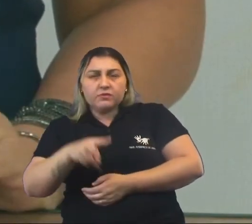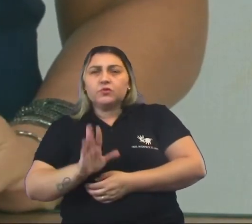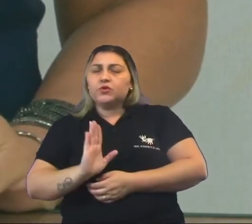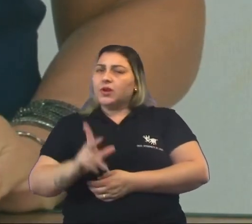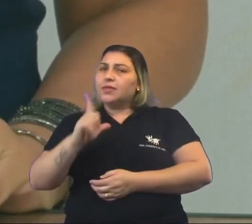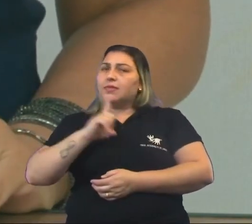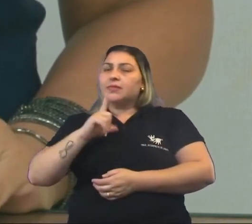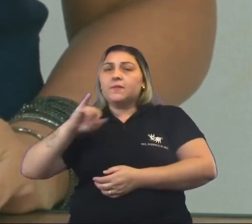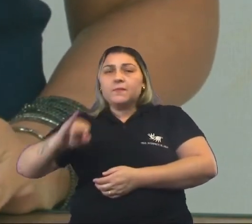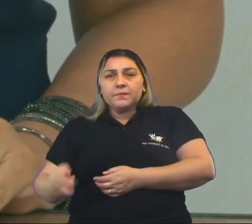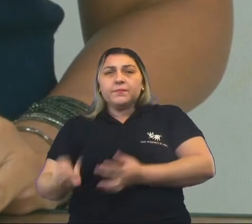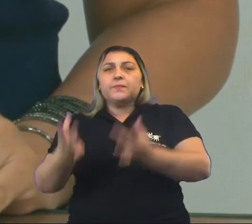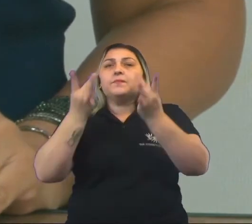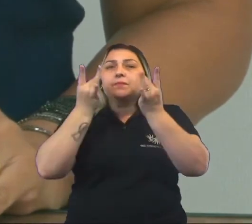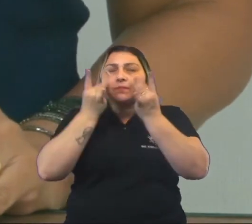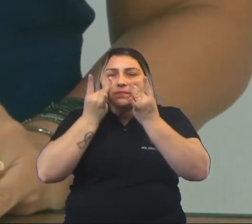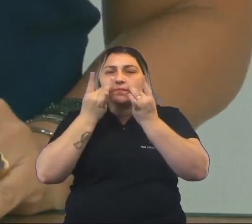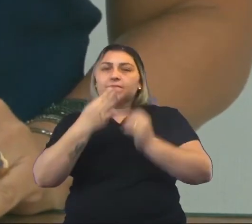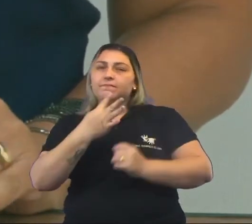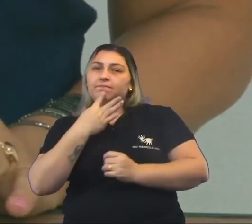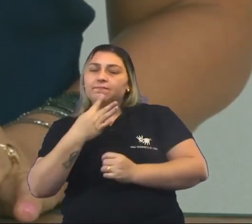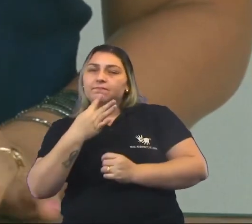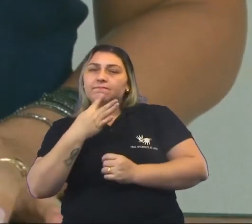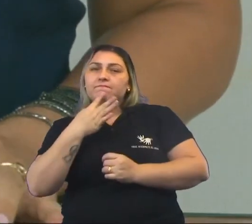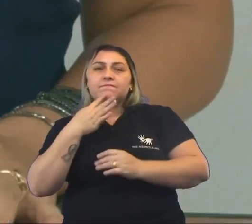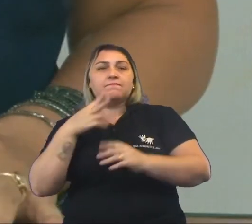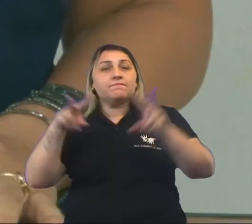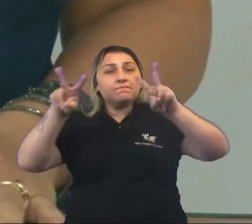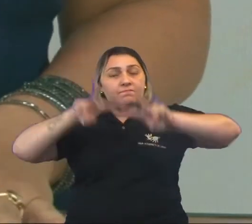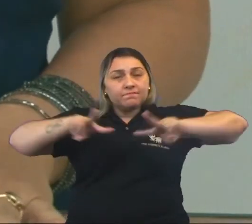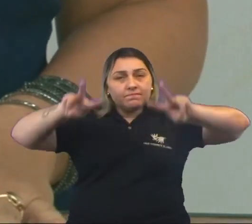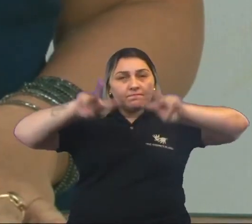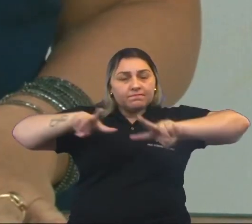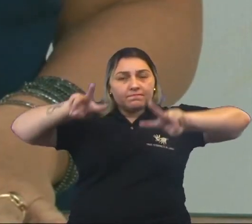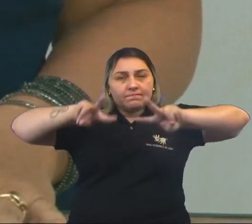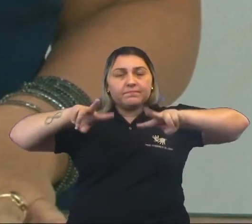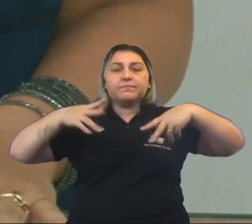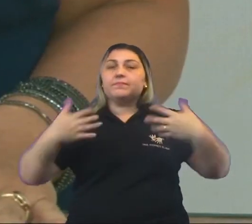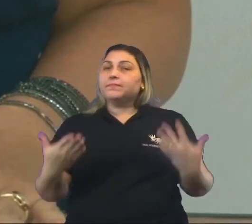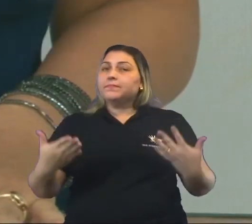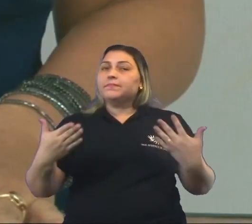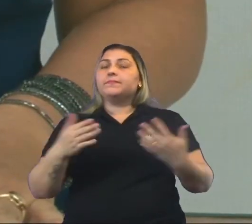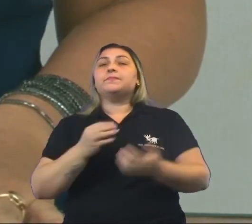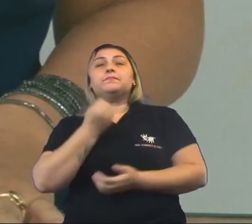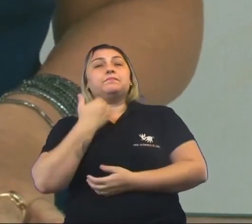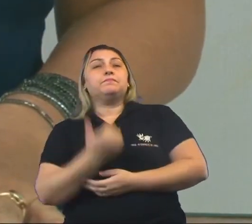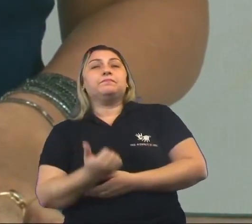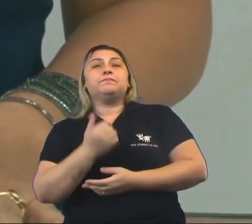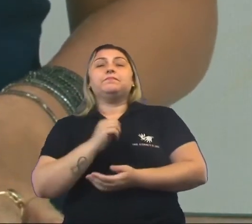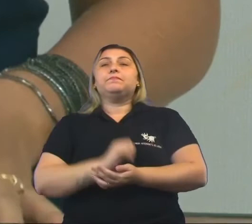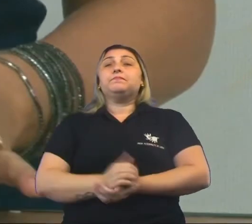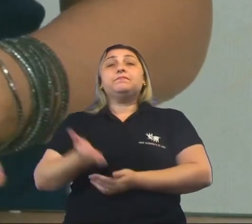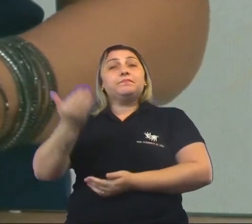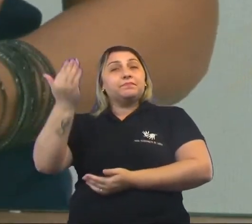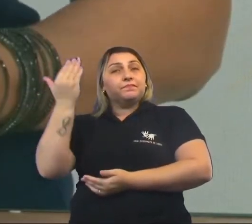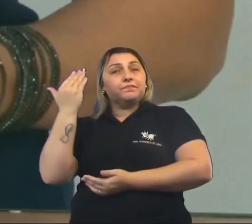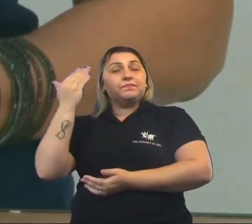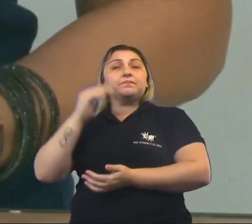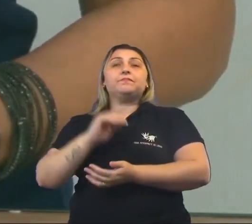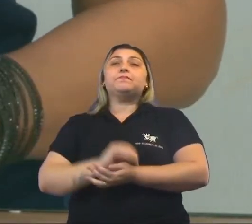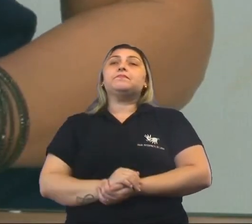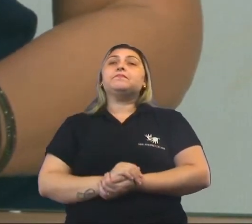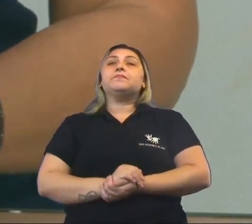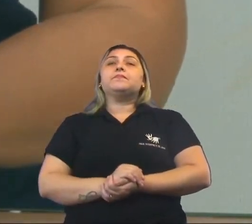a oportunidade de conhecer, de visualizar esse fogão a lenha? Muito bem. No passado era